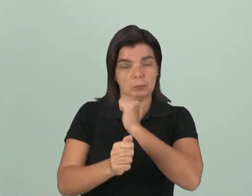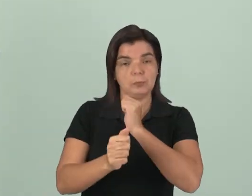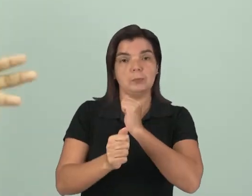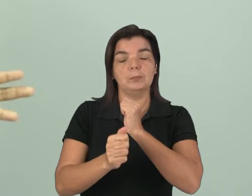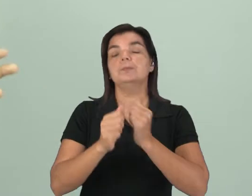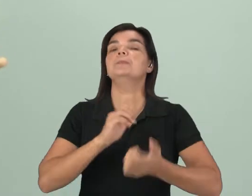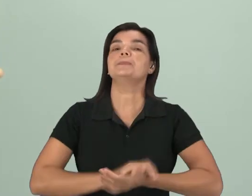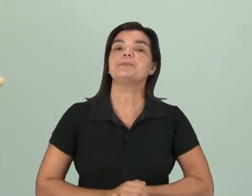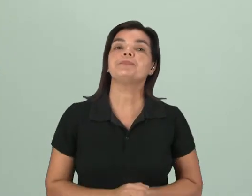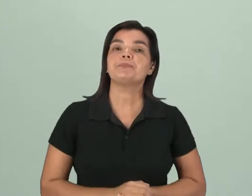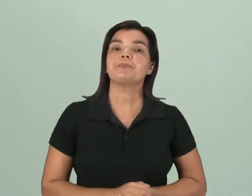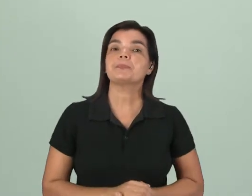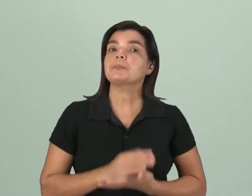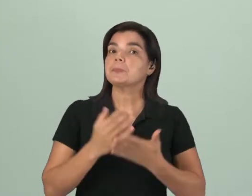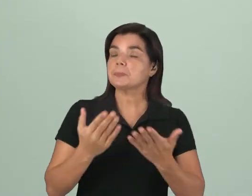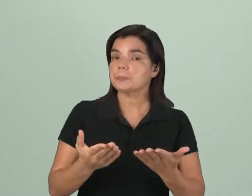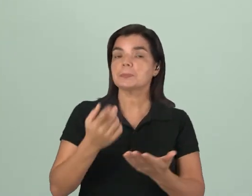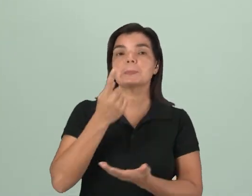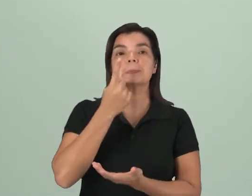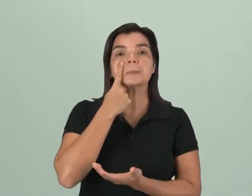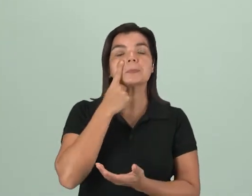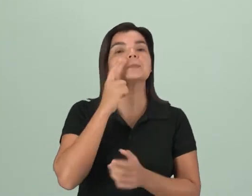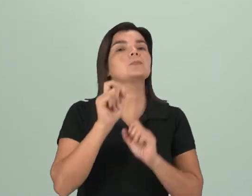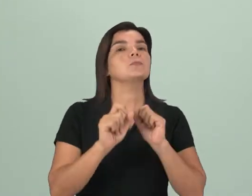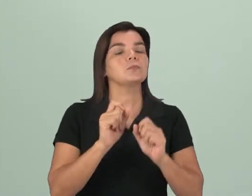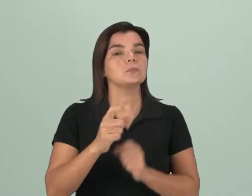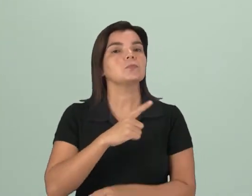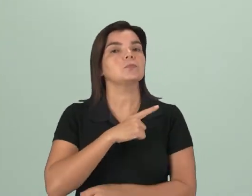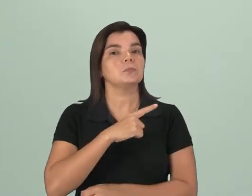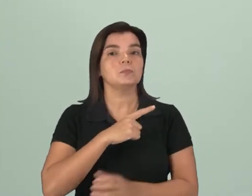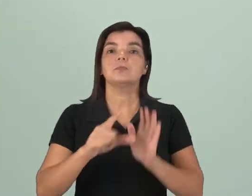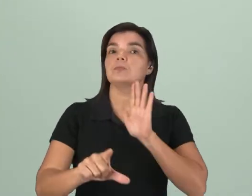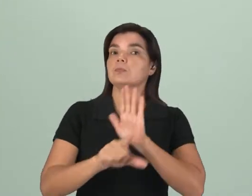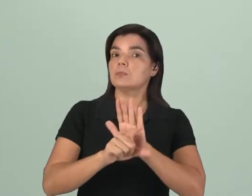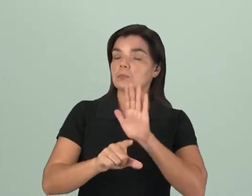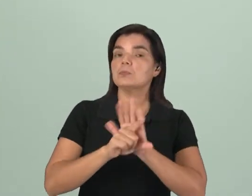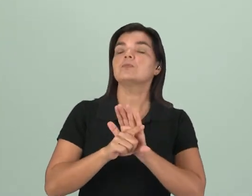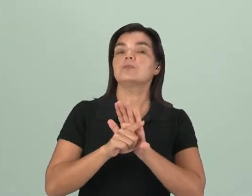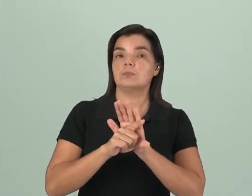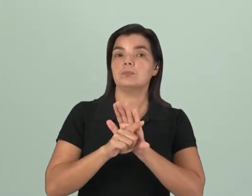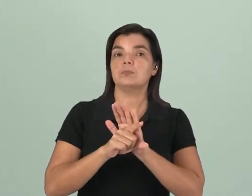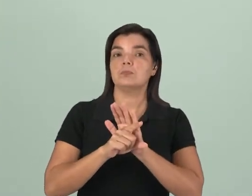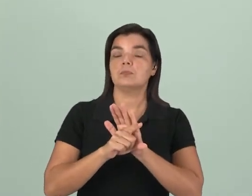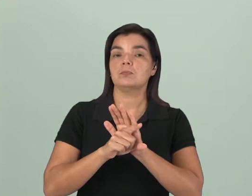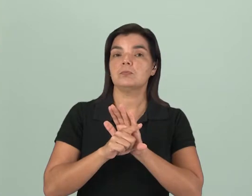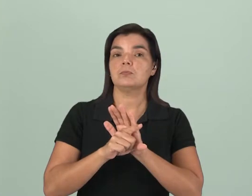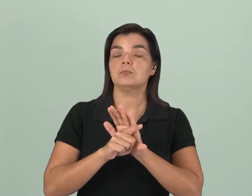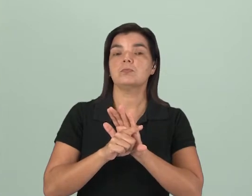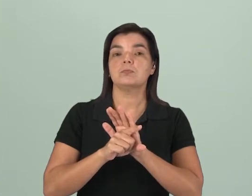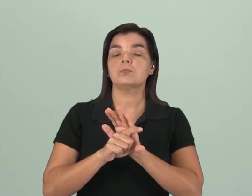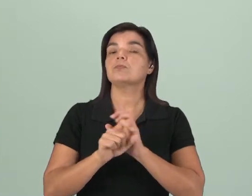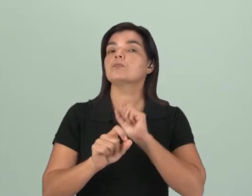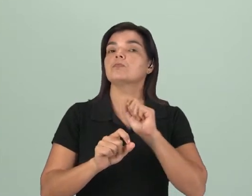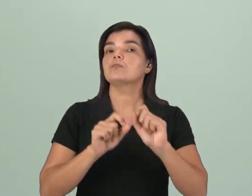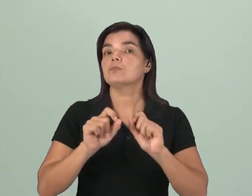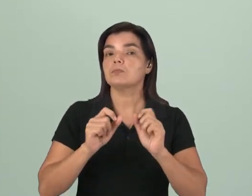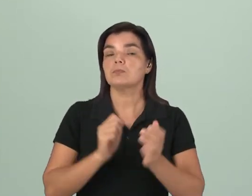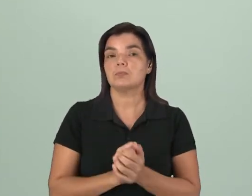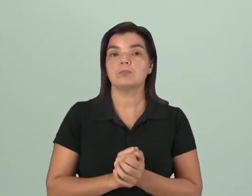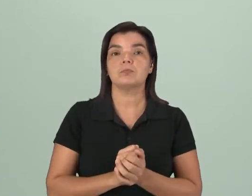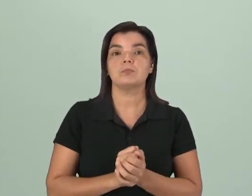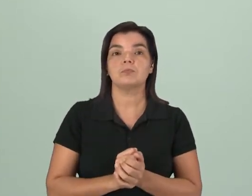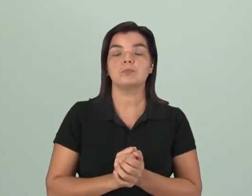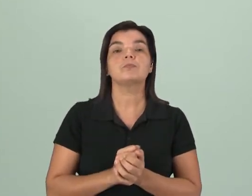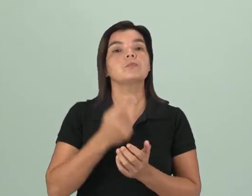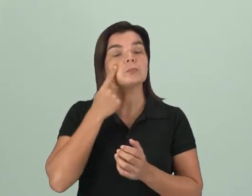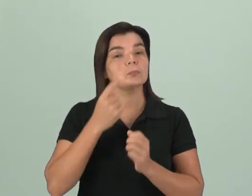qualquer distinção, né? Então a gente vê que existem leis que elas estão ali para nos dar